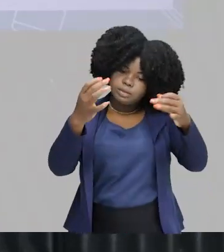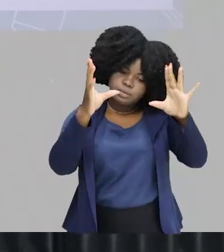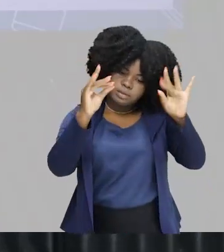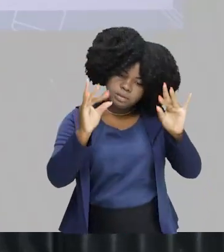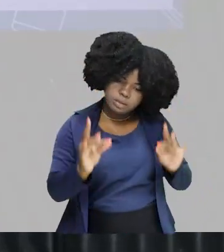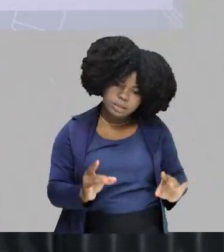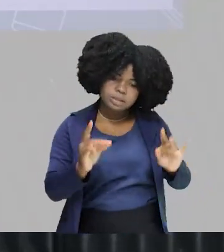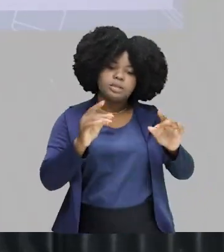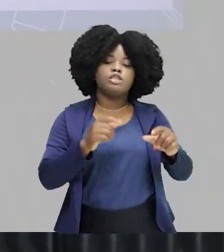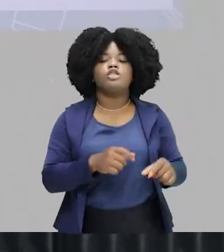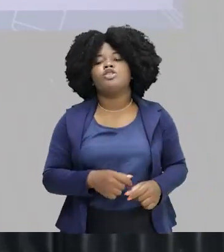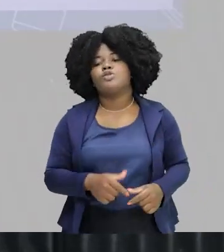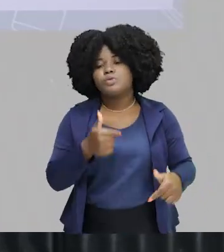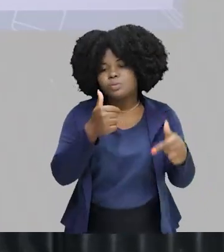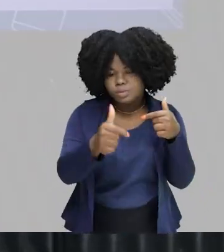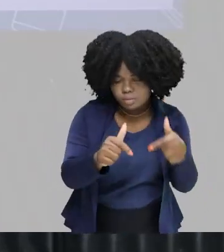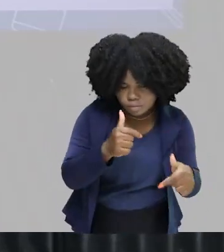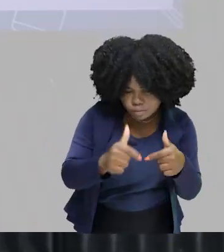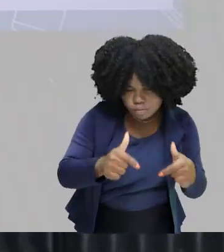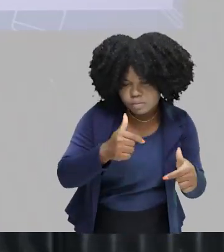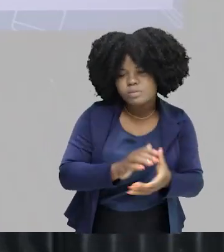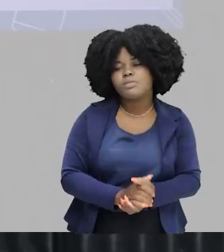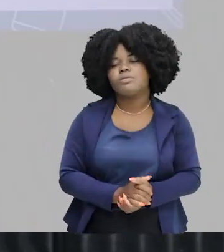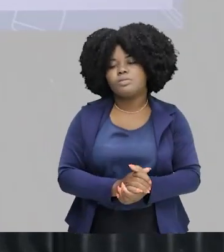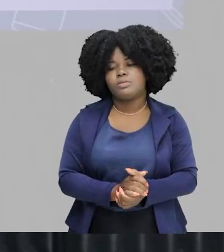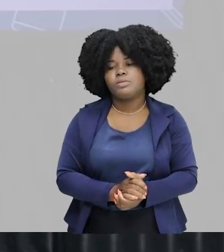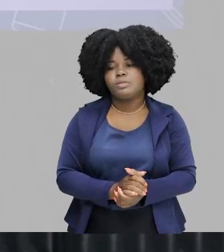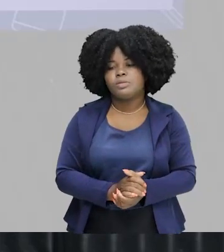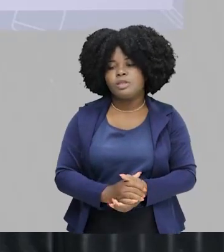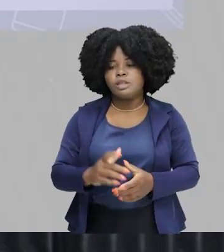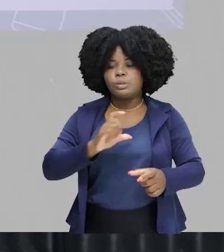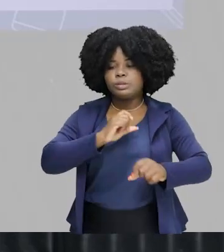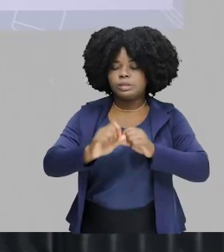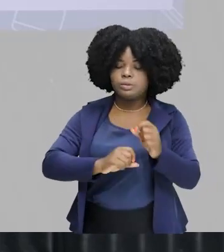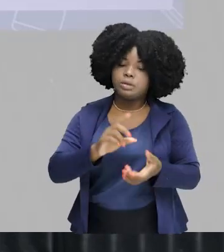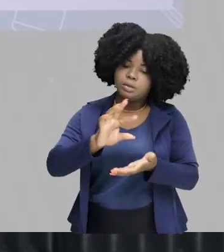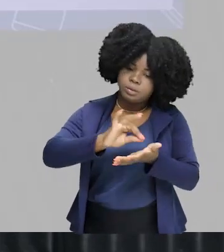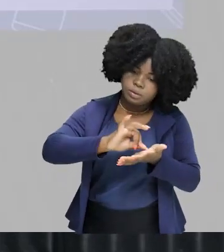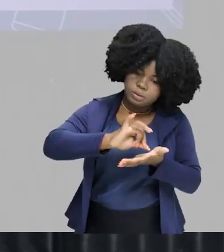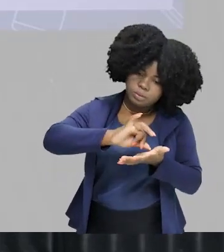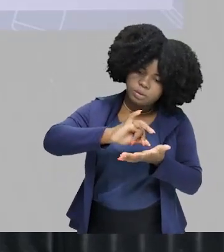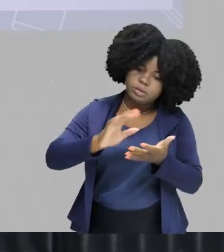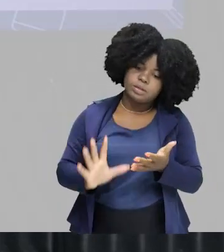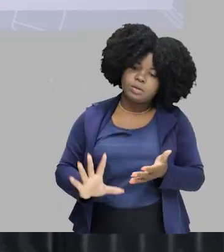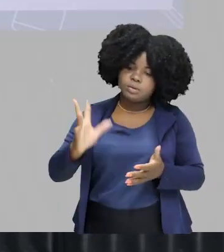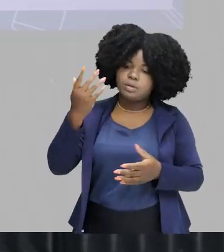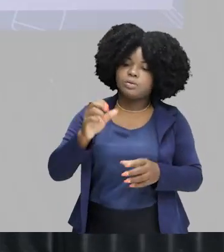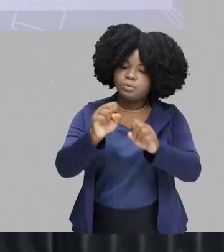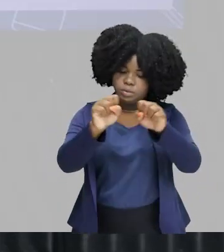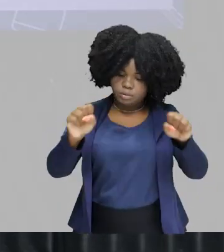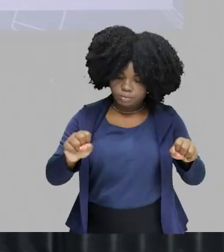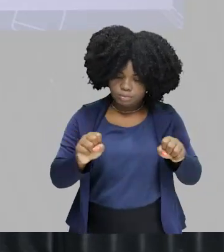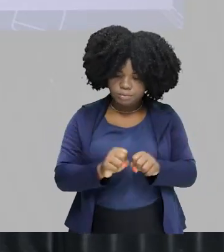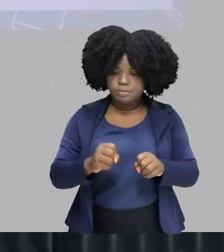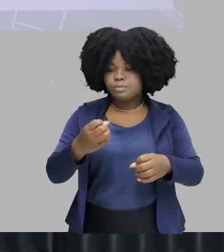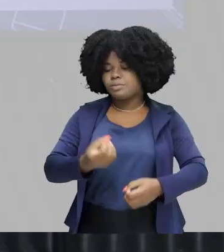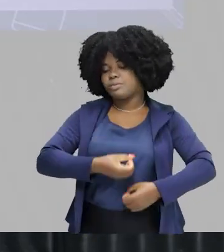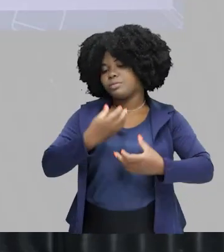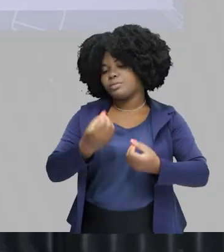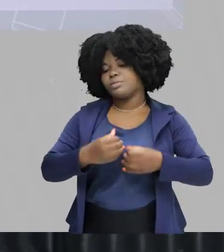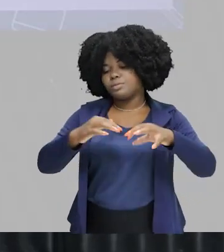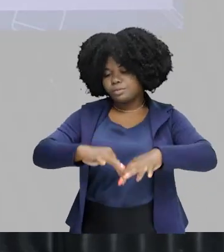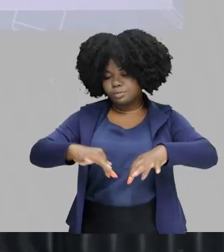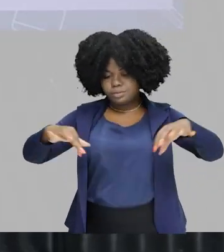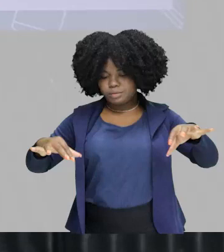intensa do trabalho a partir do momento que o capitalismo se consolida como sistema de produção. Tanto é que a divisão do trabalho